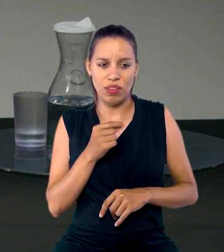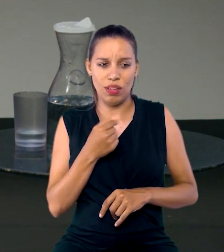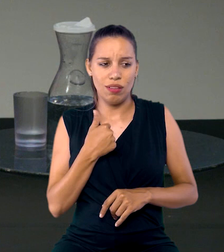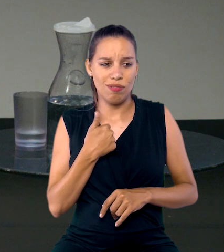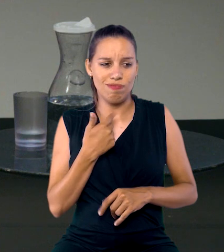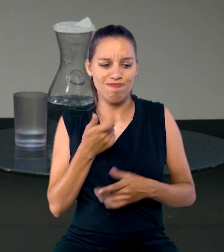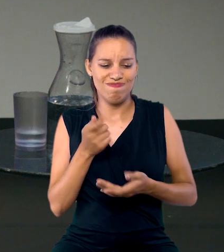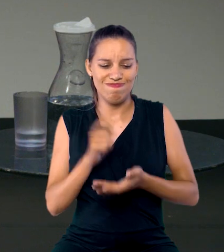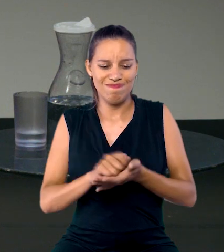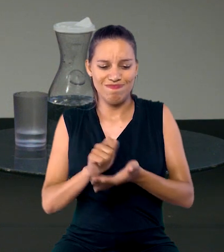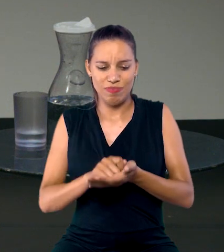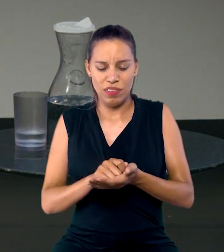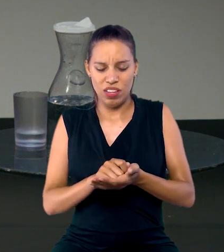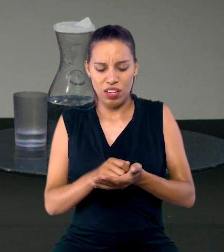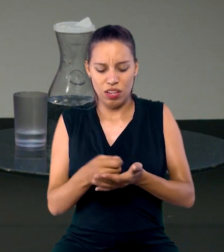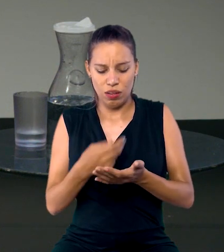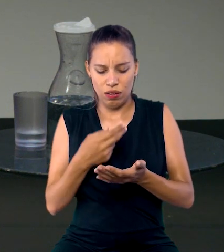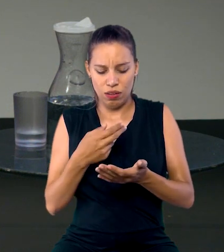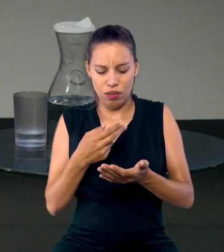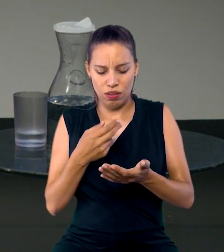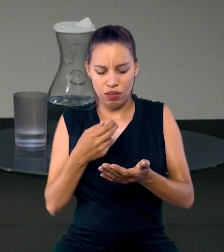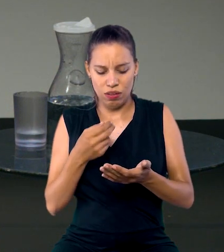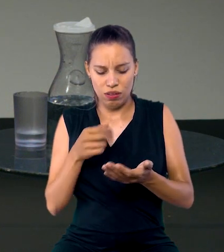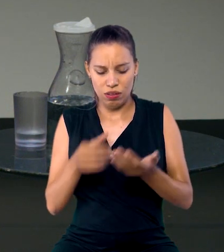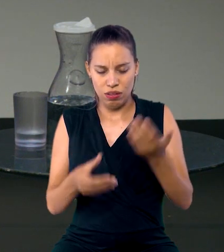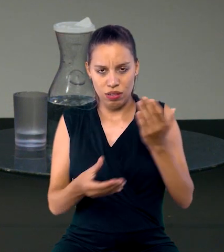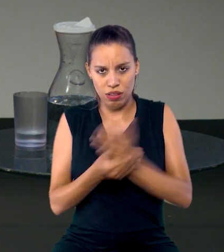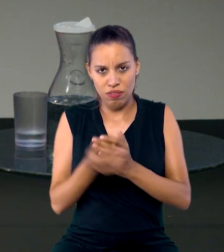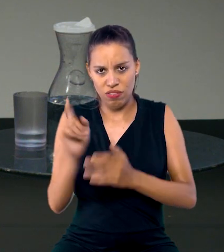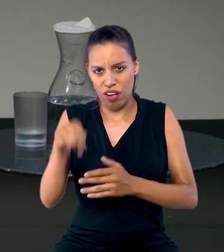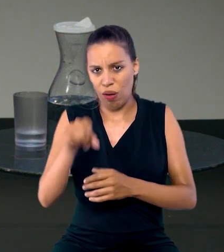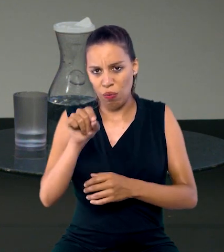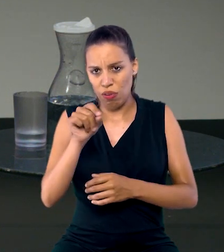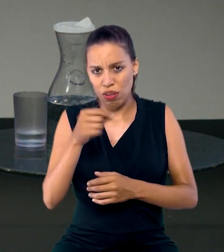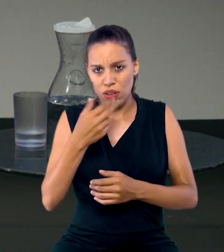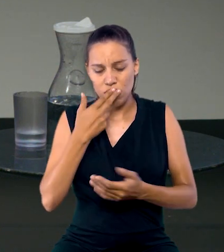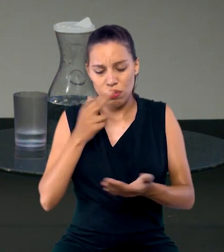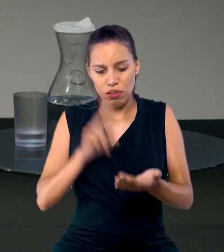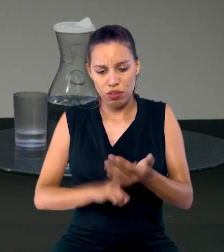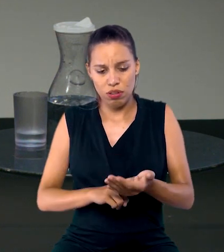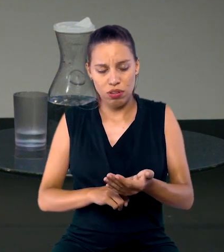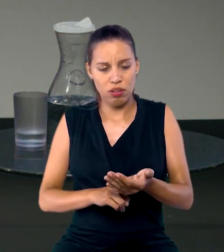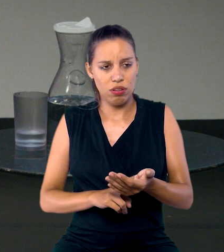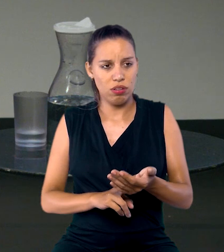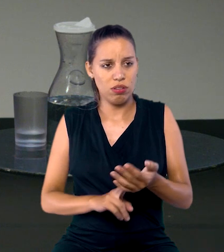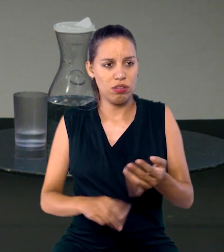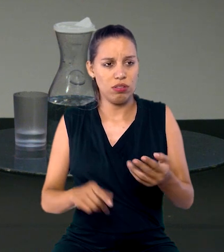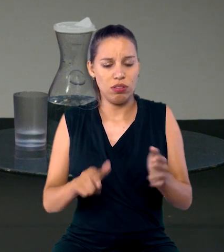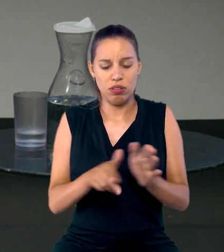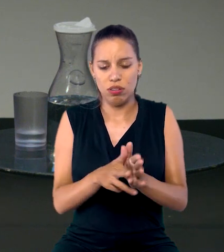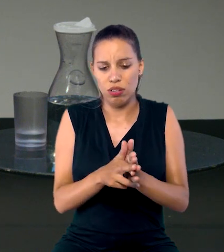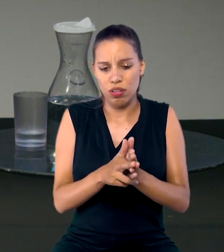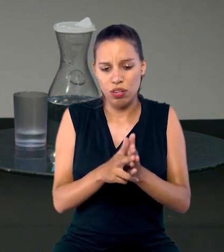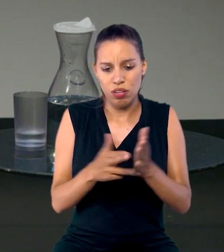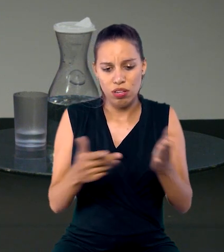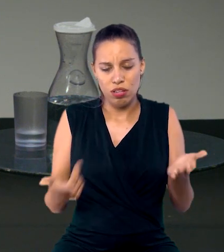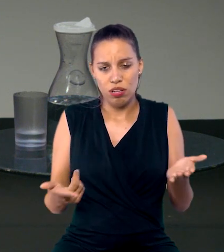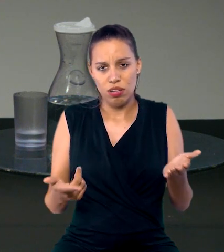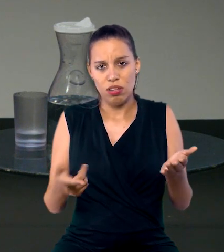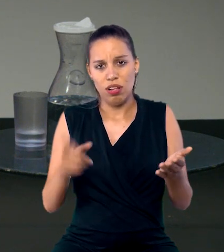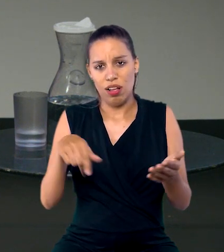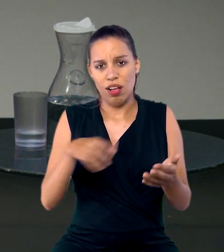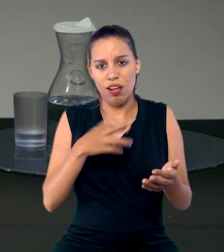escrevo cartas. Os meus livros são cartas, as minhas matérias são cartas, os meus artigos são